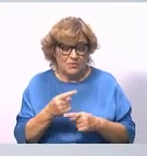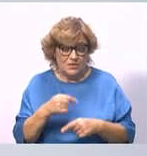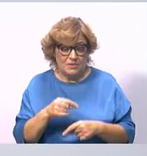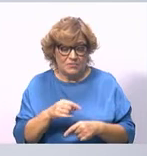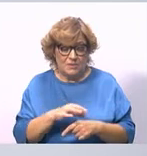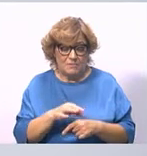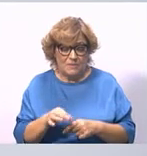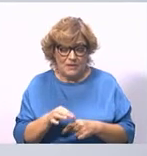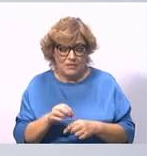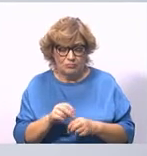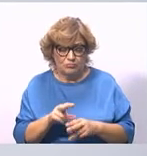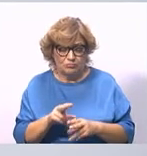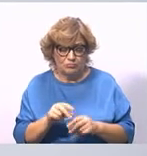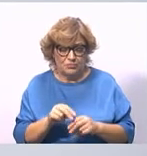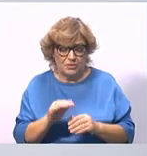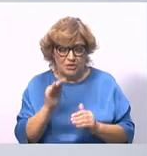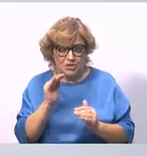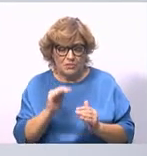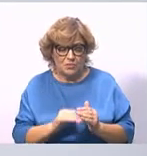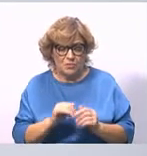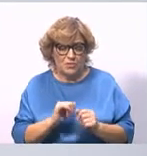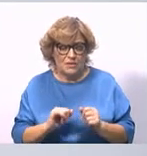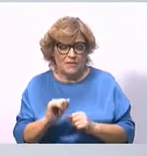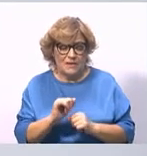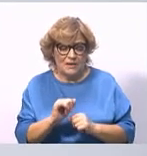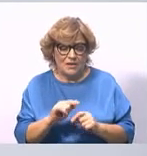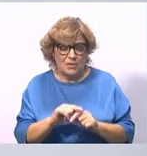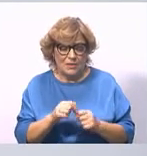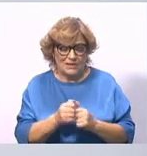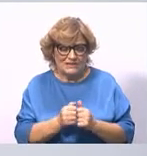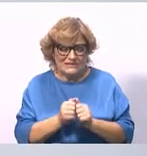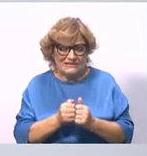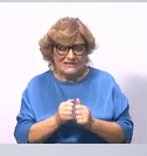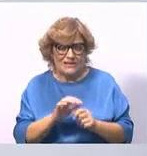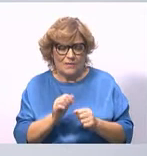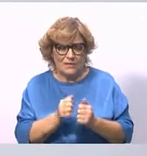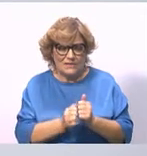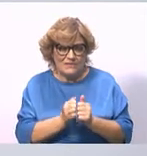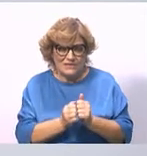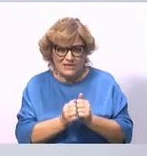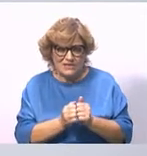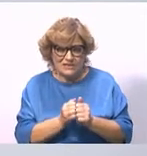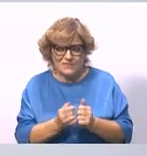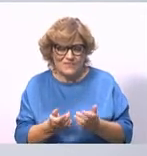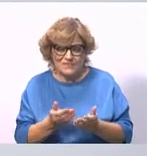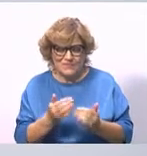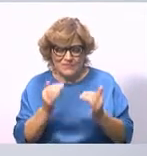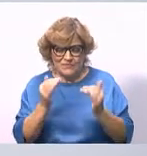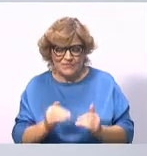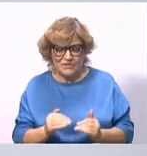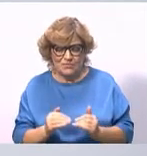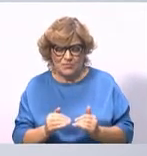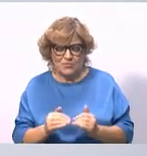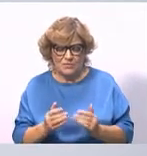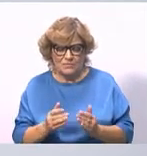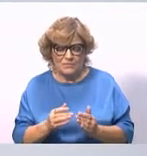pele hidratada, vai diminuir o atrito, portanto, vai diminuir a fricção. A fricção constante. É